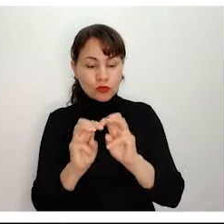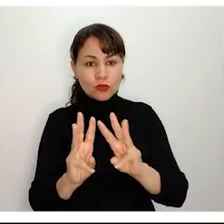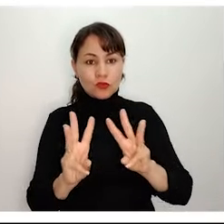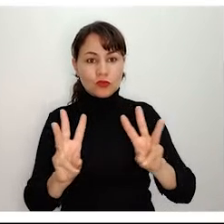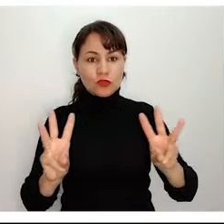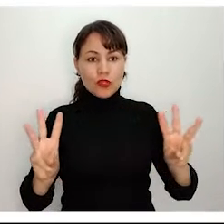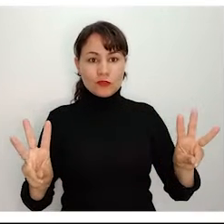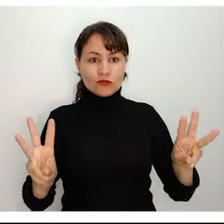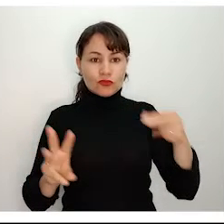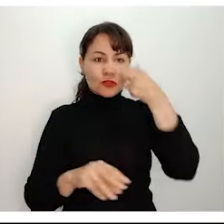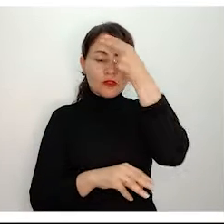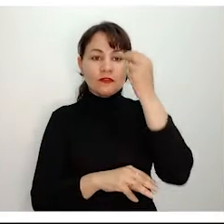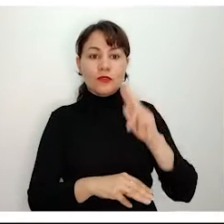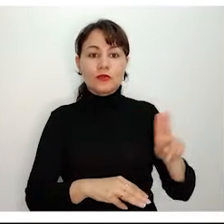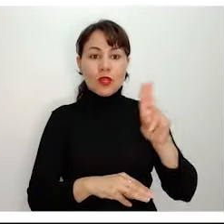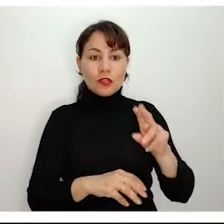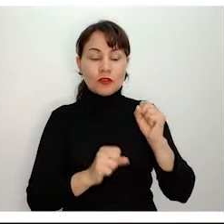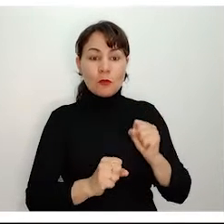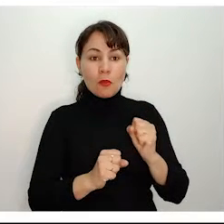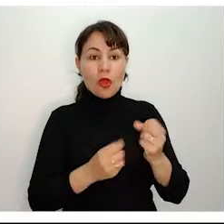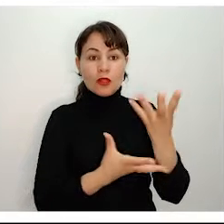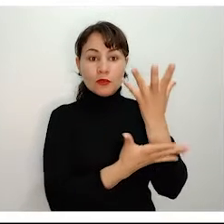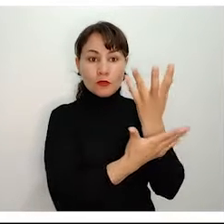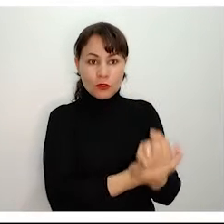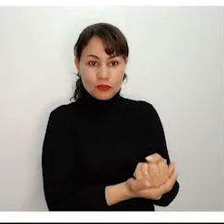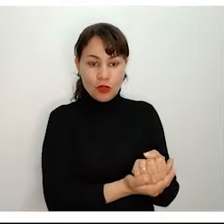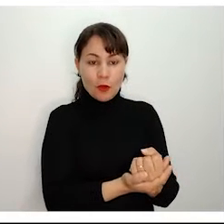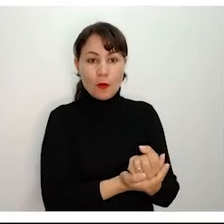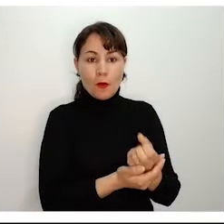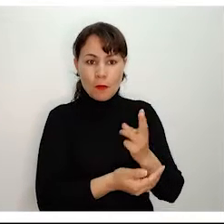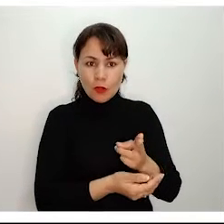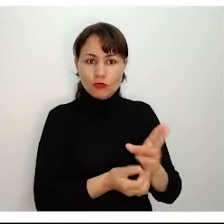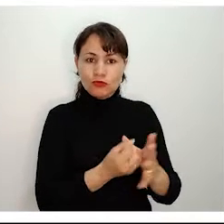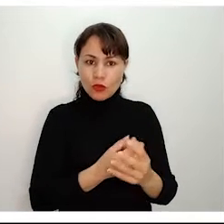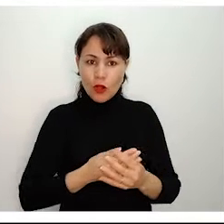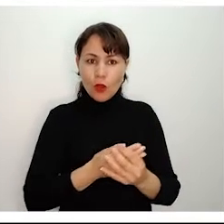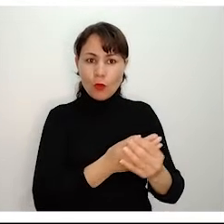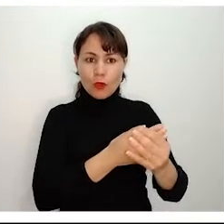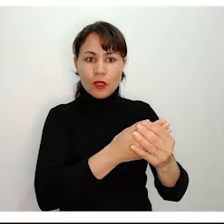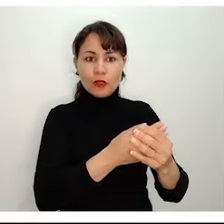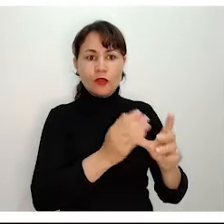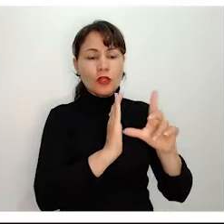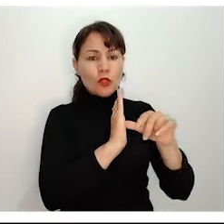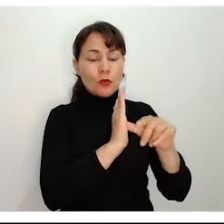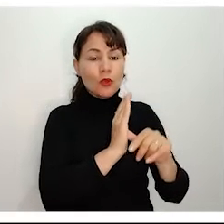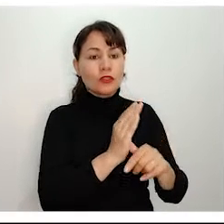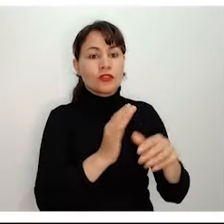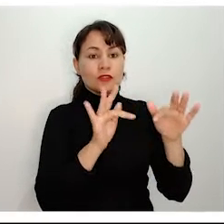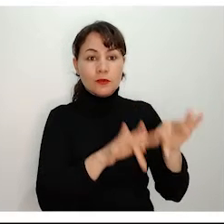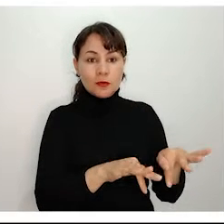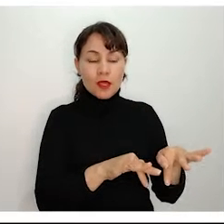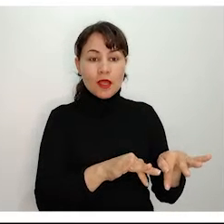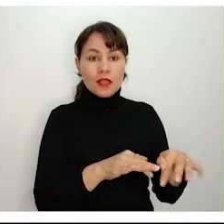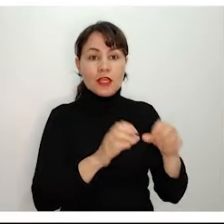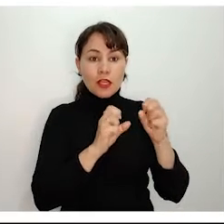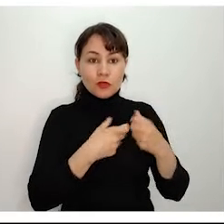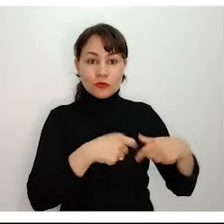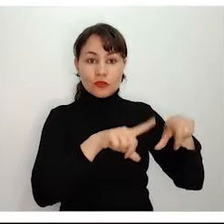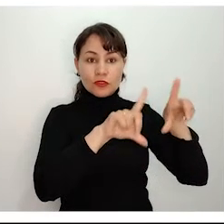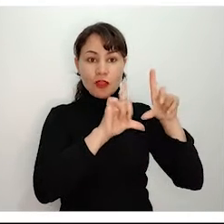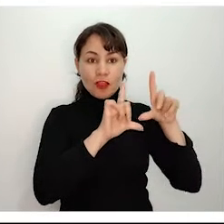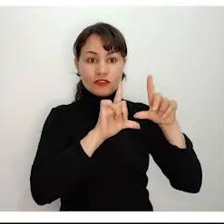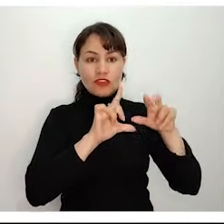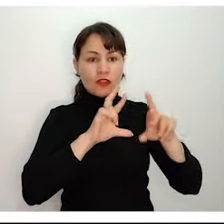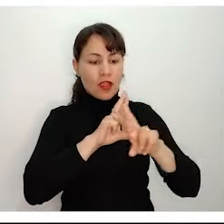disponíveis no site da Faculdade de SensoPEG. Vocês podem baixar para acompanhar ou baixar depois que nós terminarmos. E